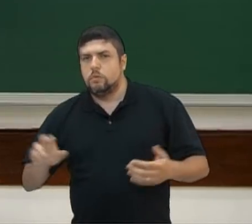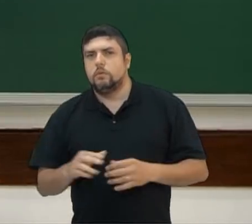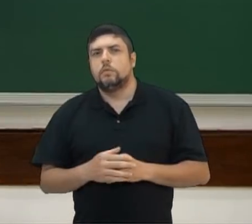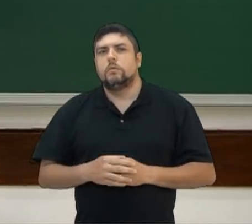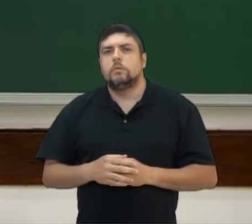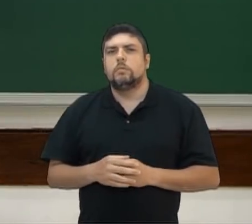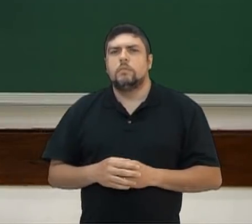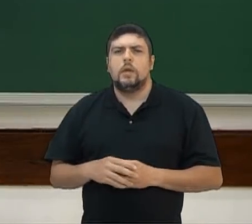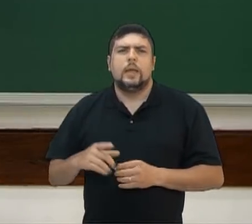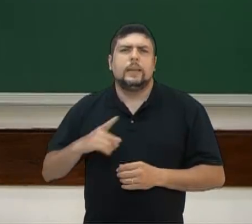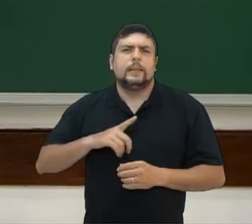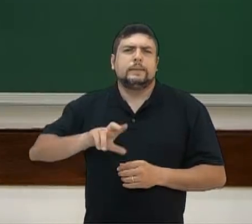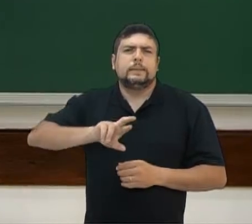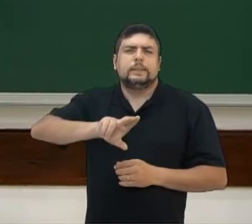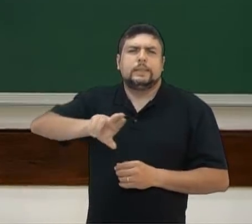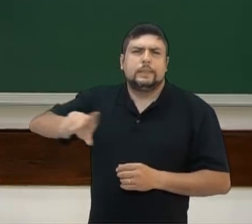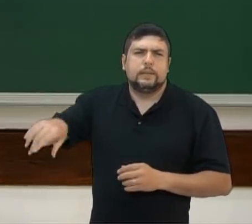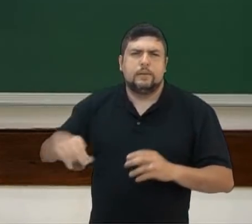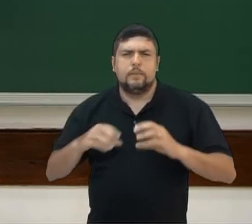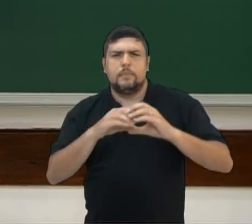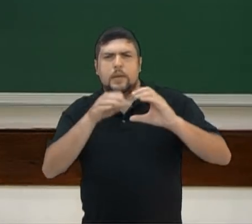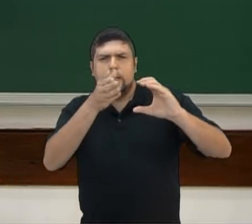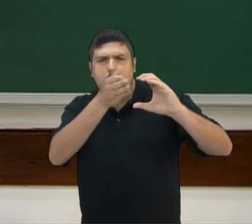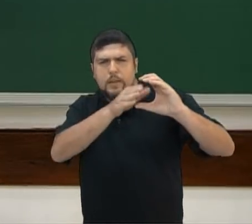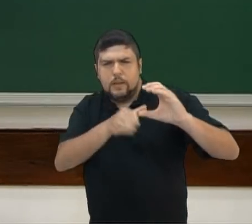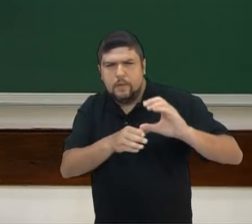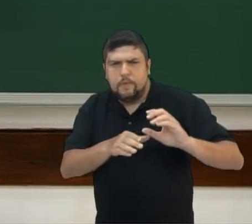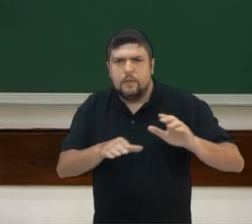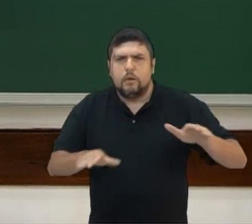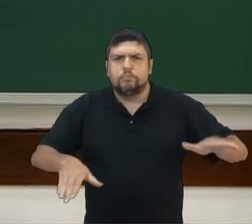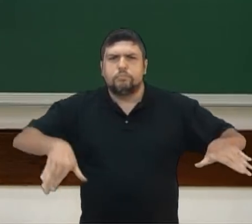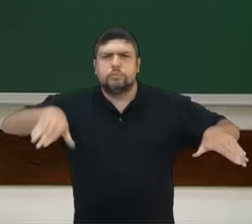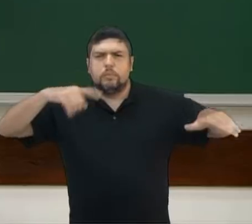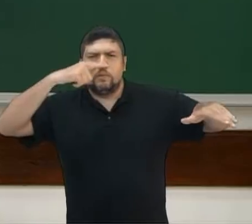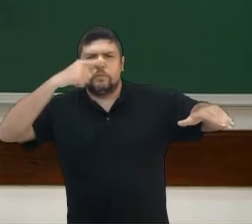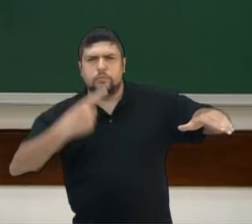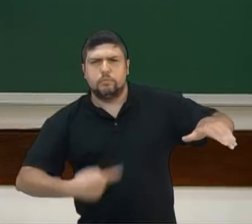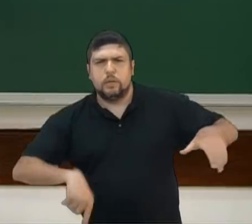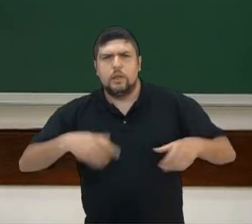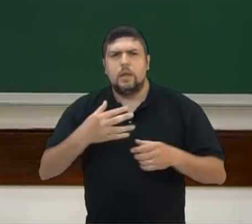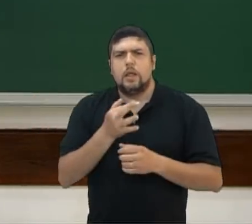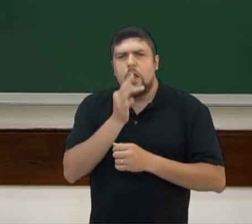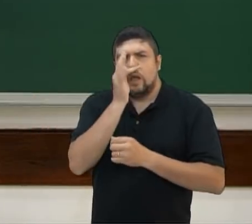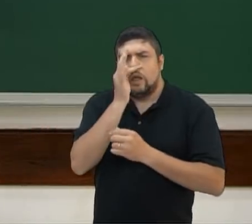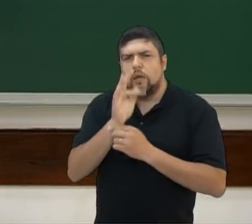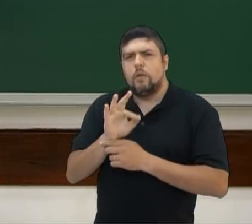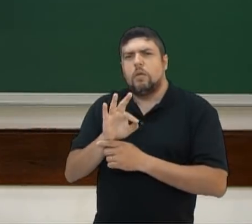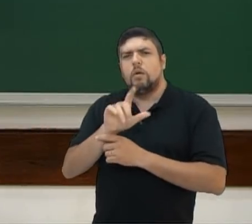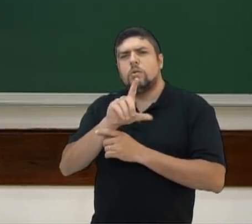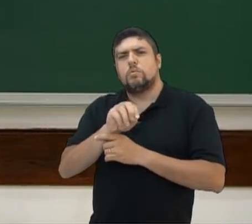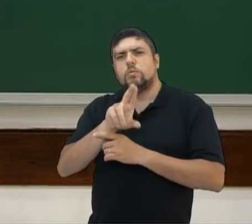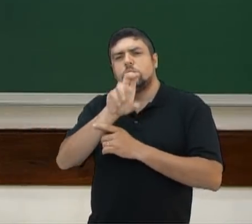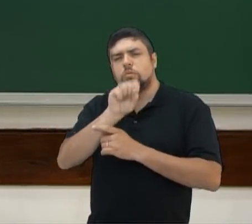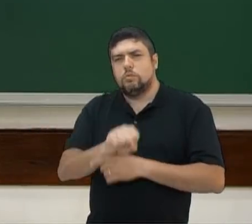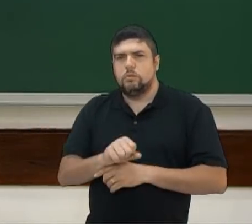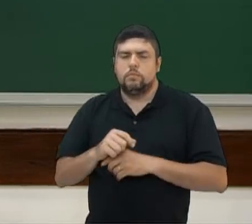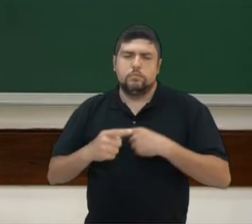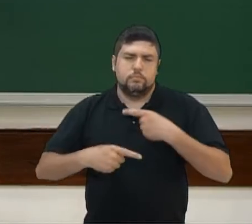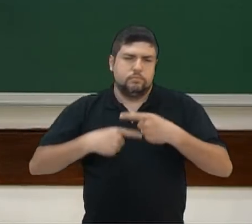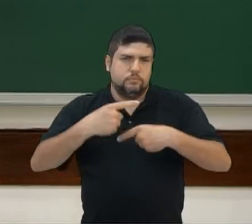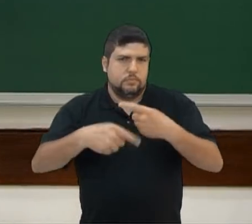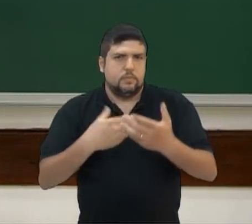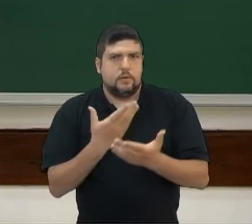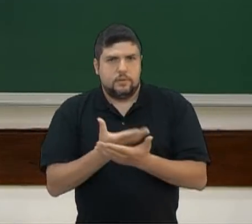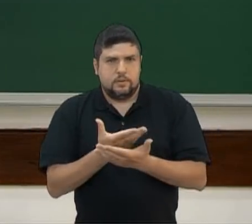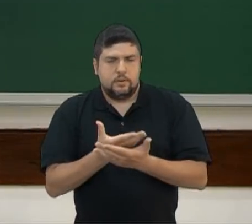do Yin Yang, Shiva, Krishna, Ganesha, Buda, a flor de lótus, mas isso fica para as próximas